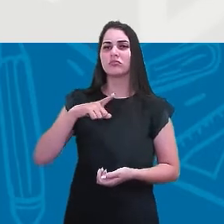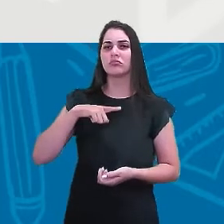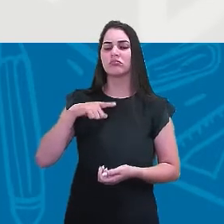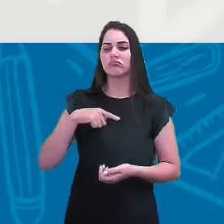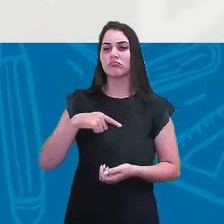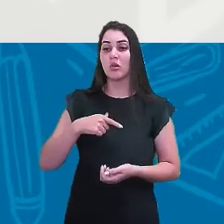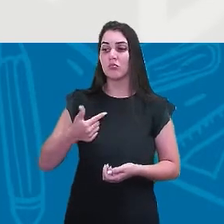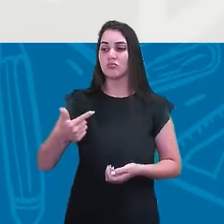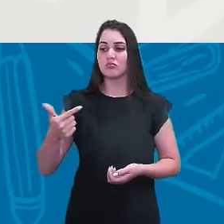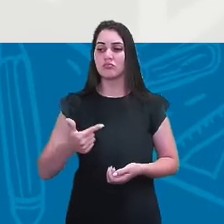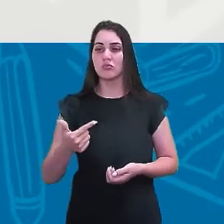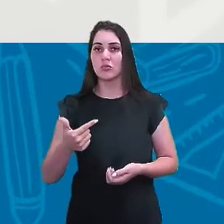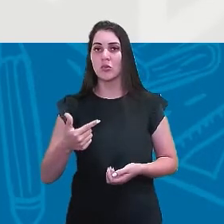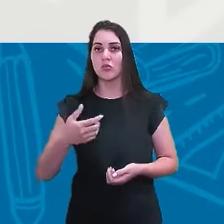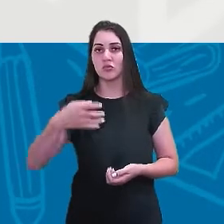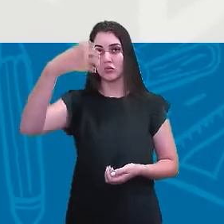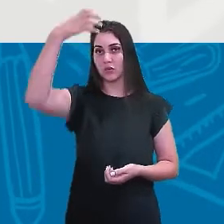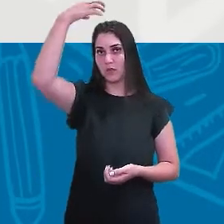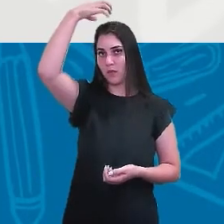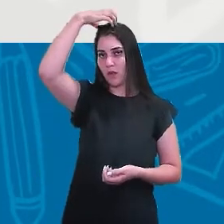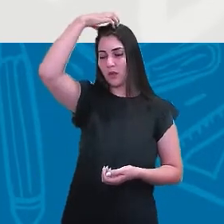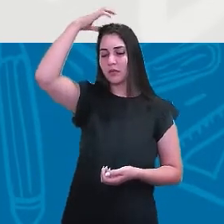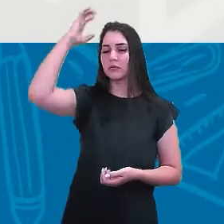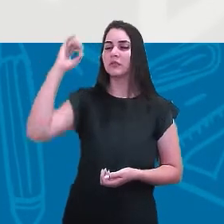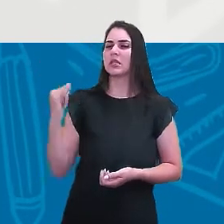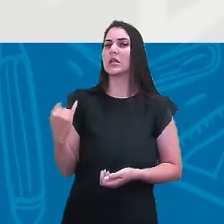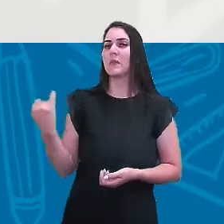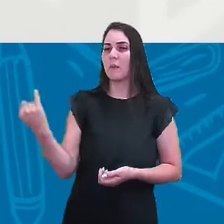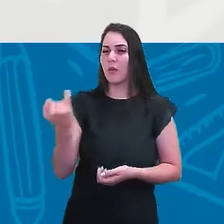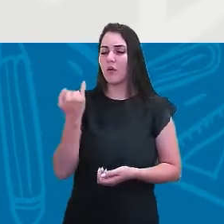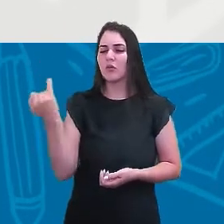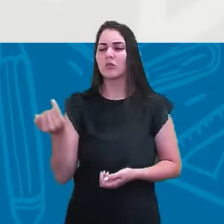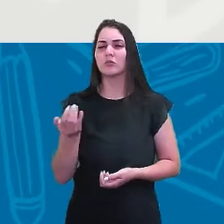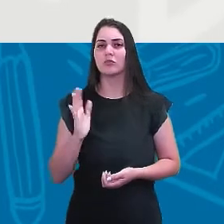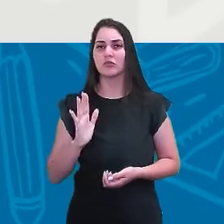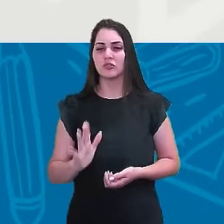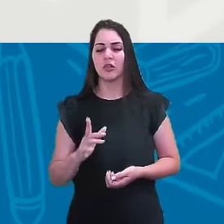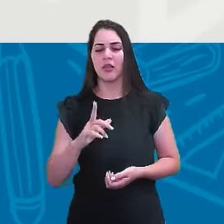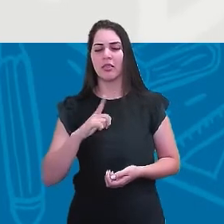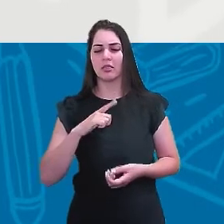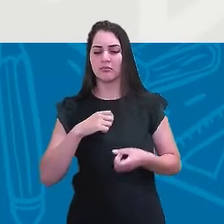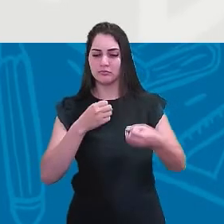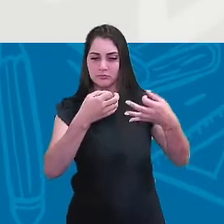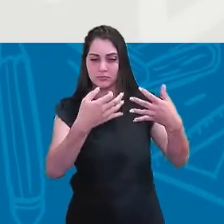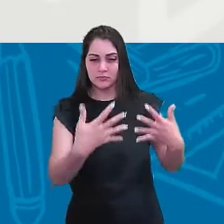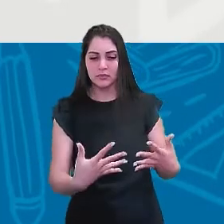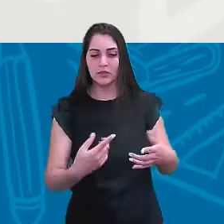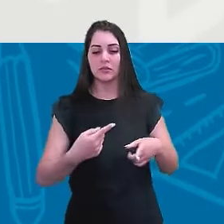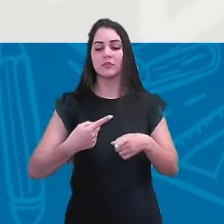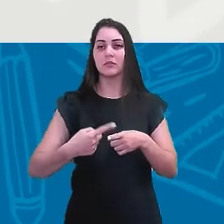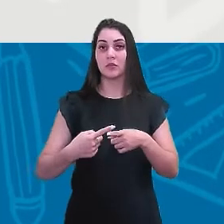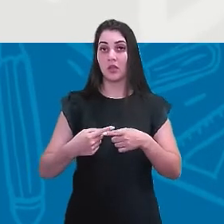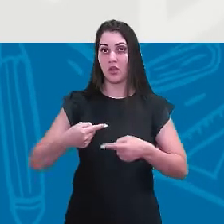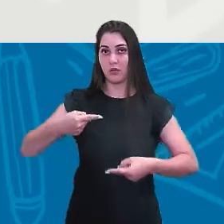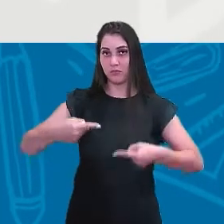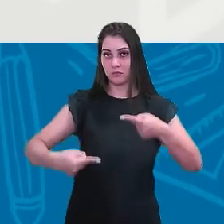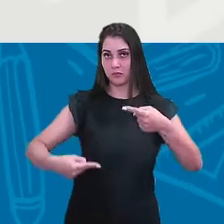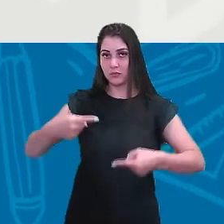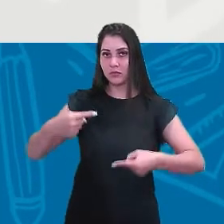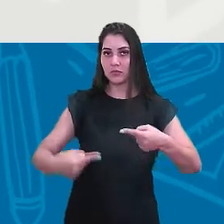Segundo Império. E isso é importante, como eu havia mencionado, porque a